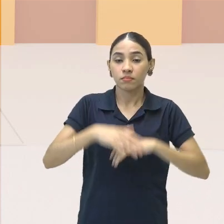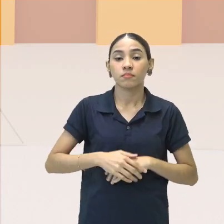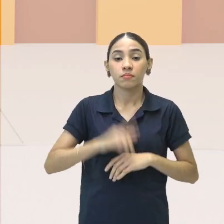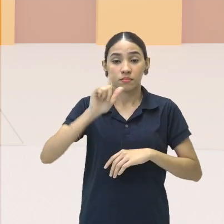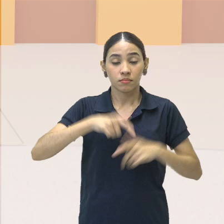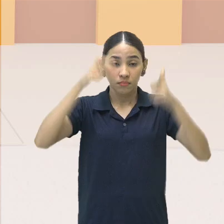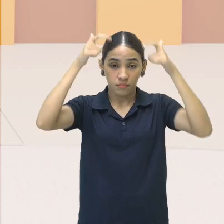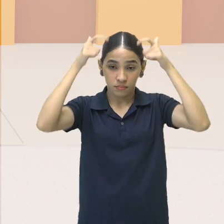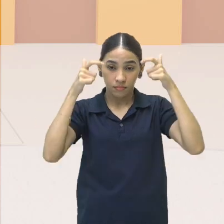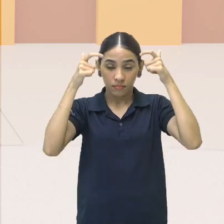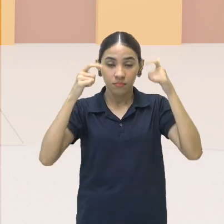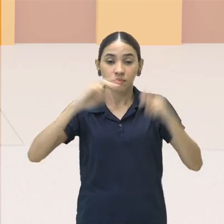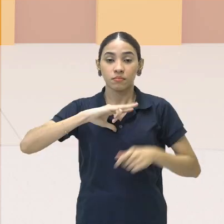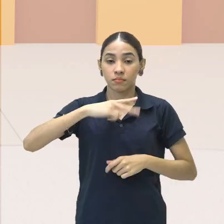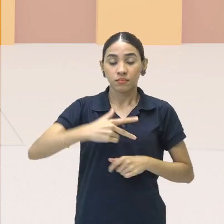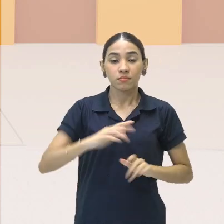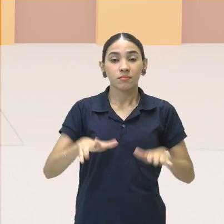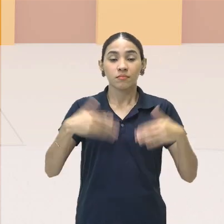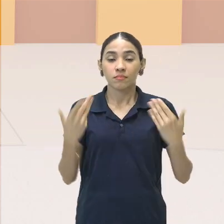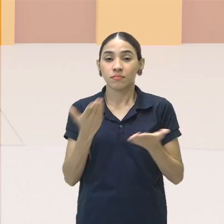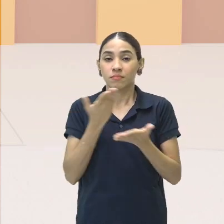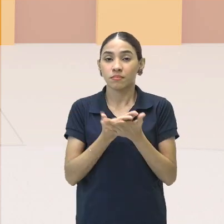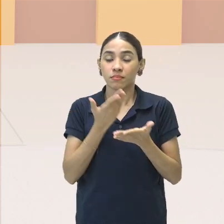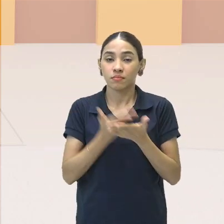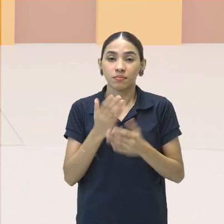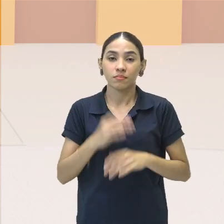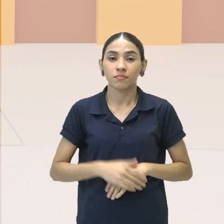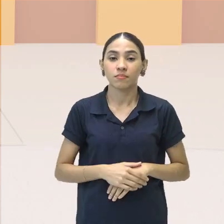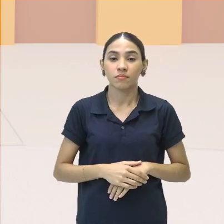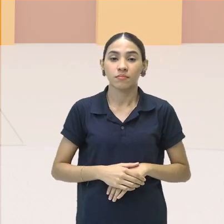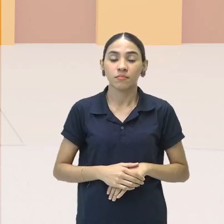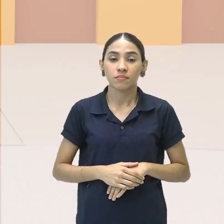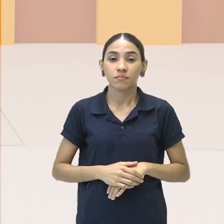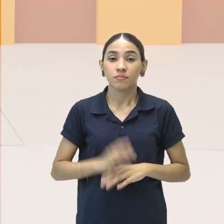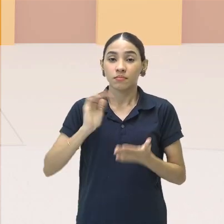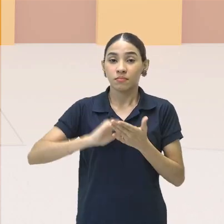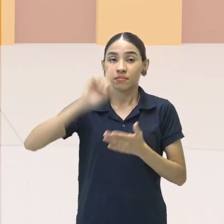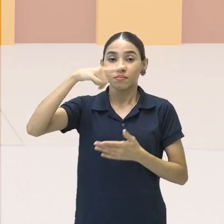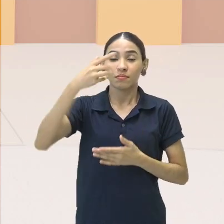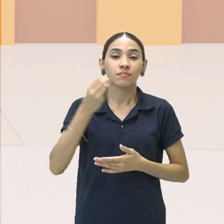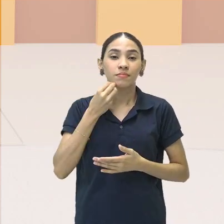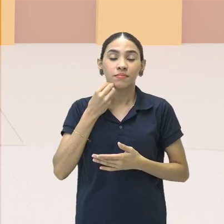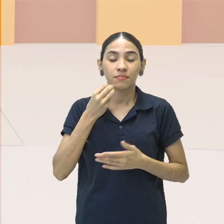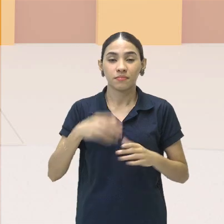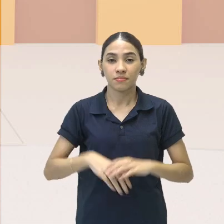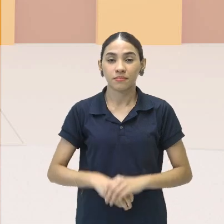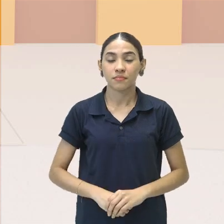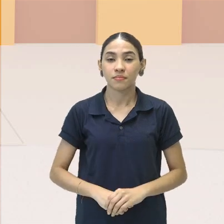coroa portuguesa. Então, queridos, esta foi a nossa aula e até a próxima.